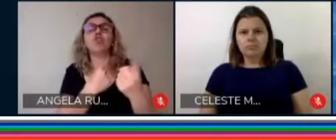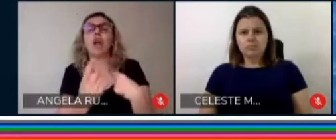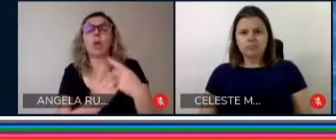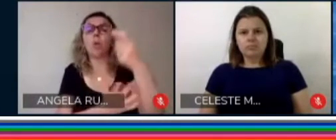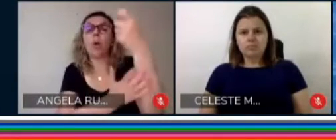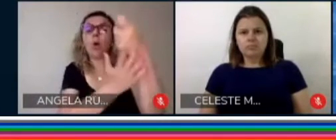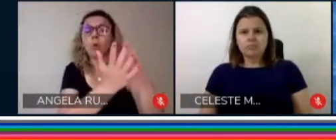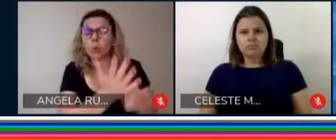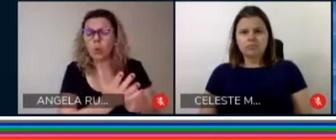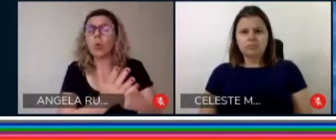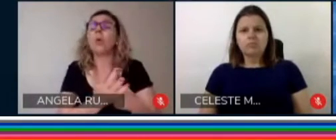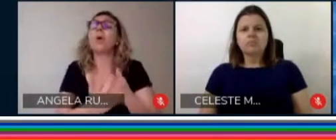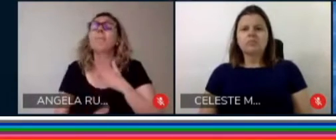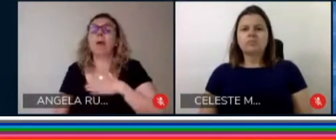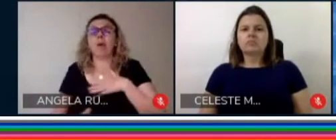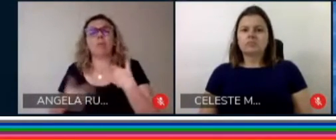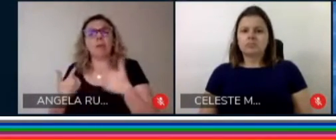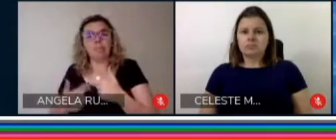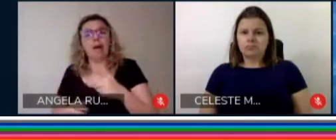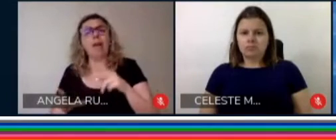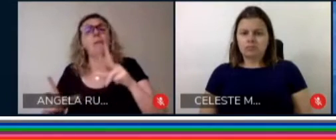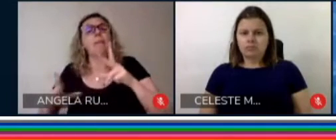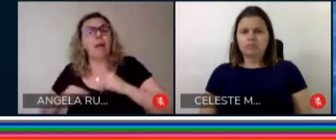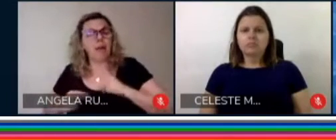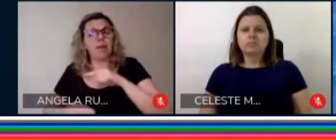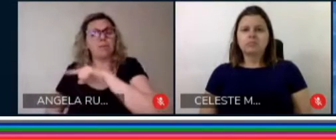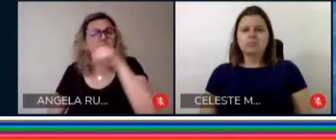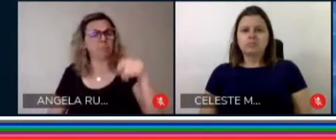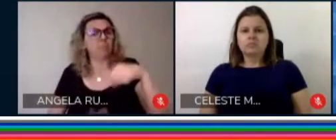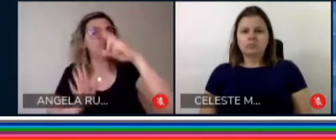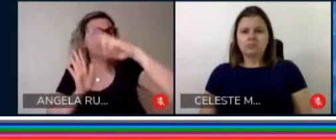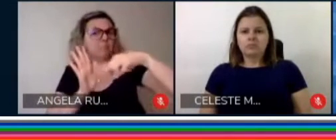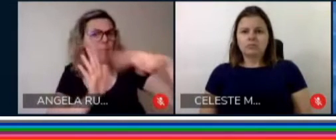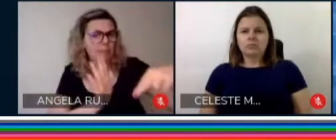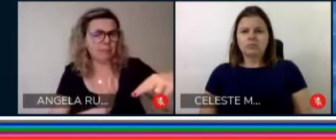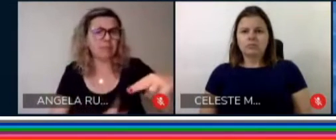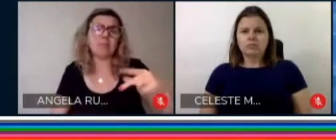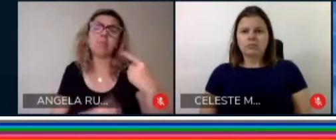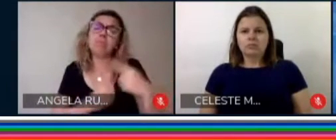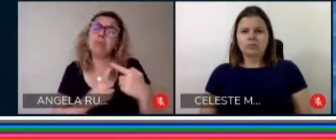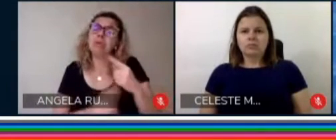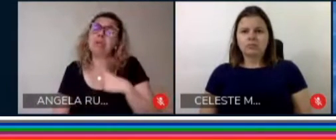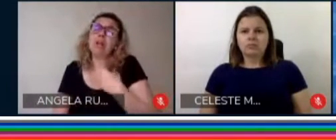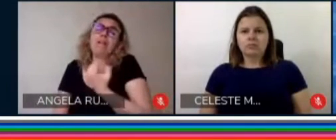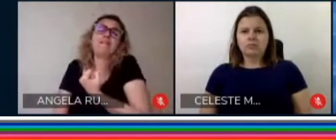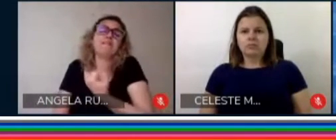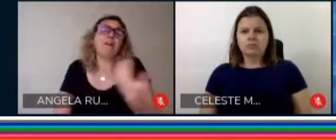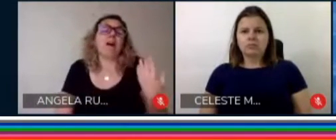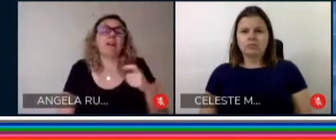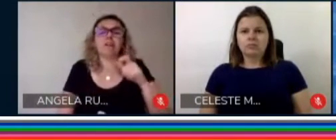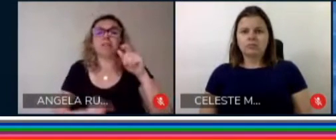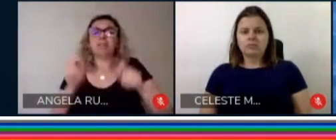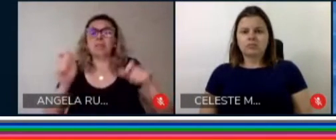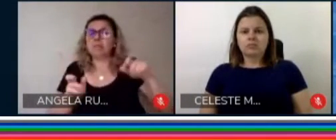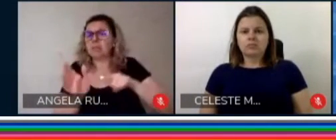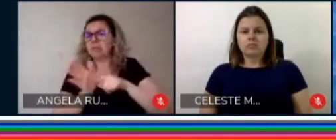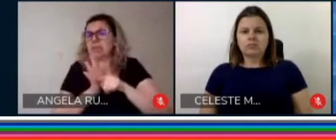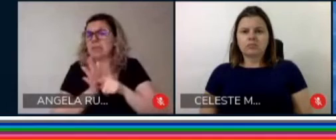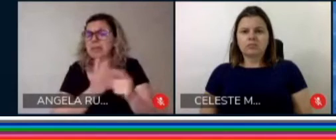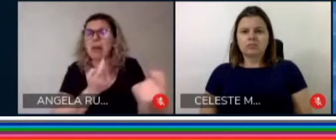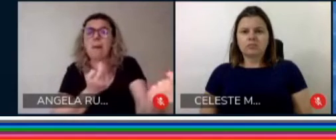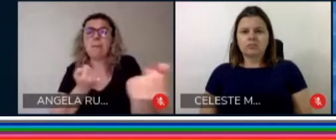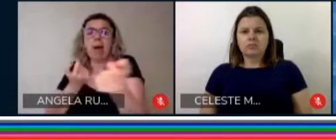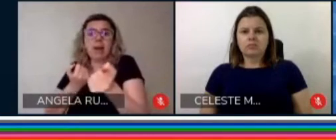trabalho merece ser lido, né? A gente tem que lembrar que existem muitos pesquisadores fazendo as coisas semelhantes, né? E o